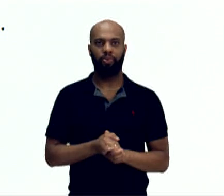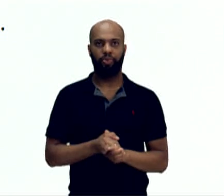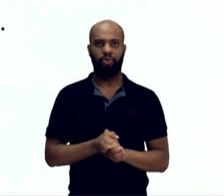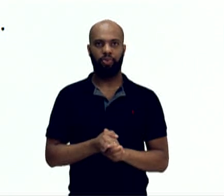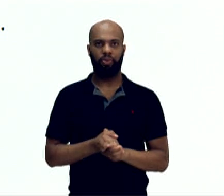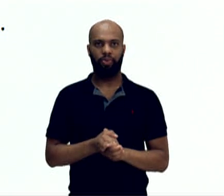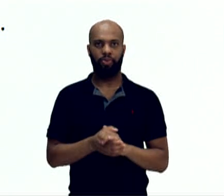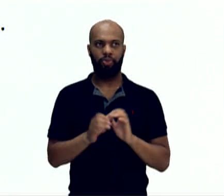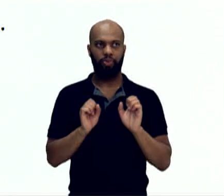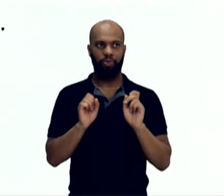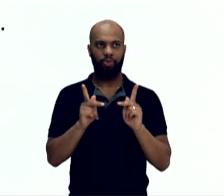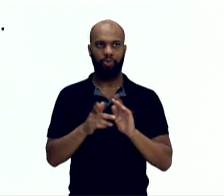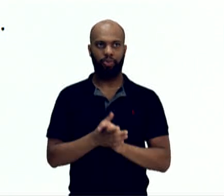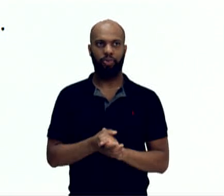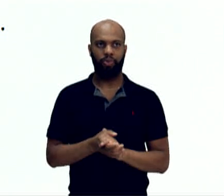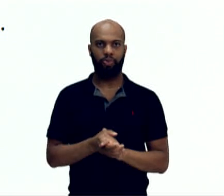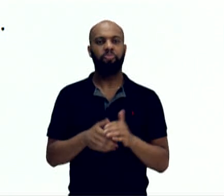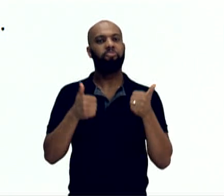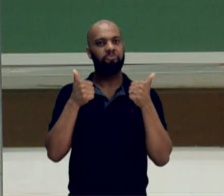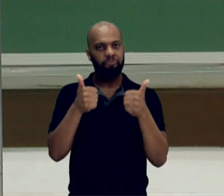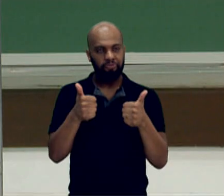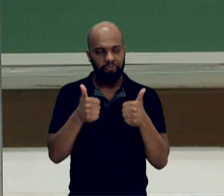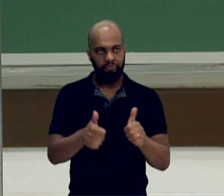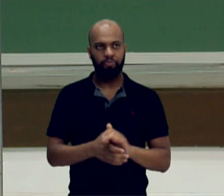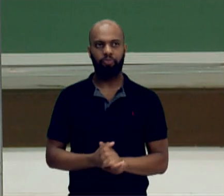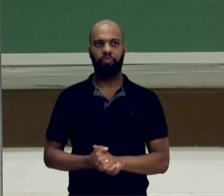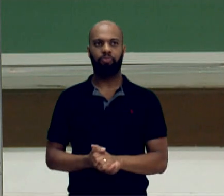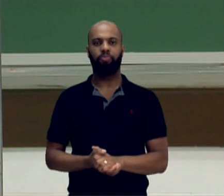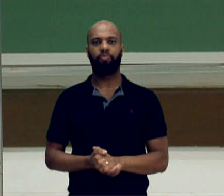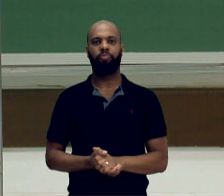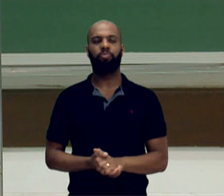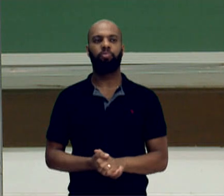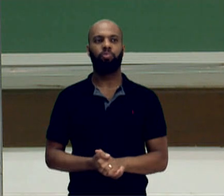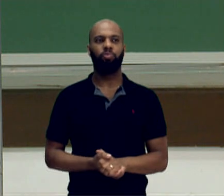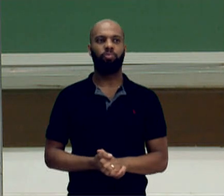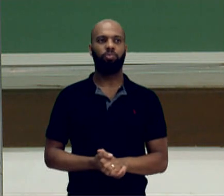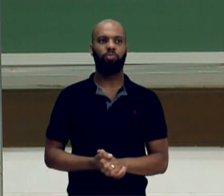centímetros. Tudo bem? Muito bem.